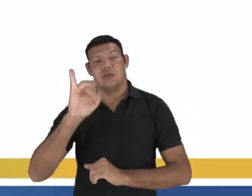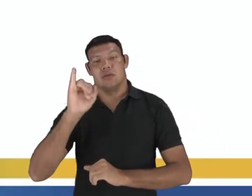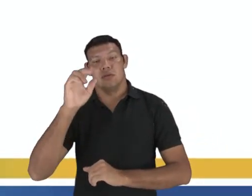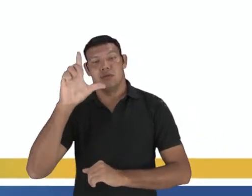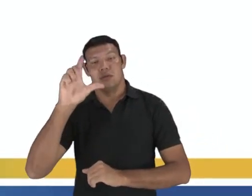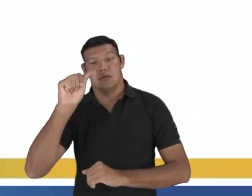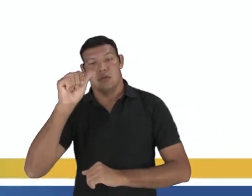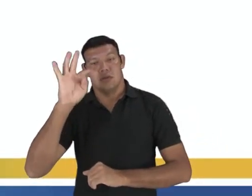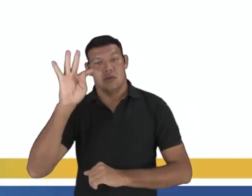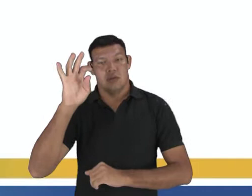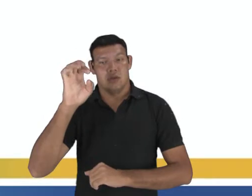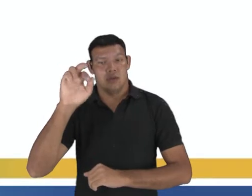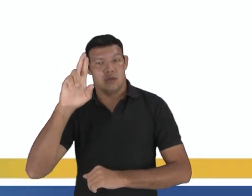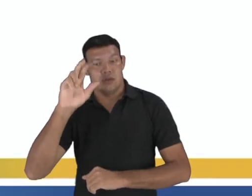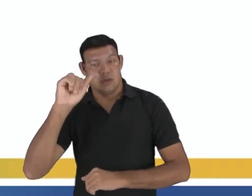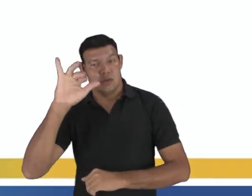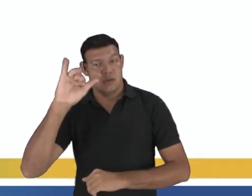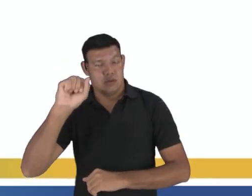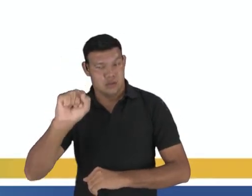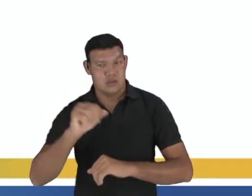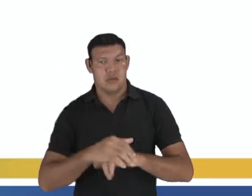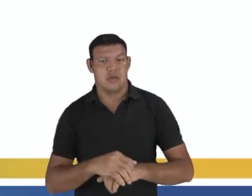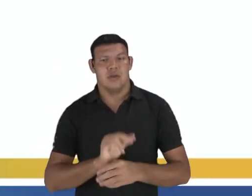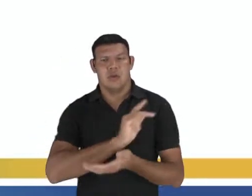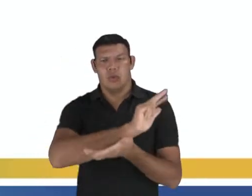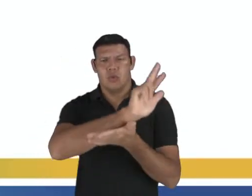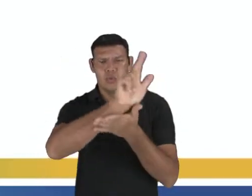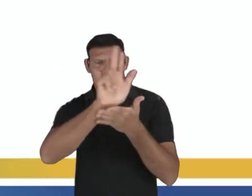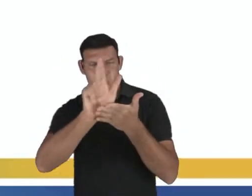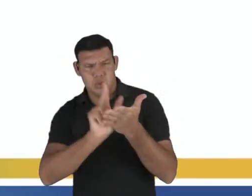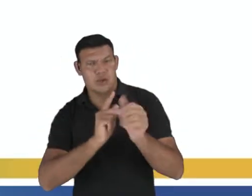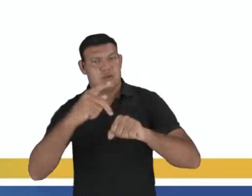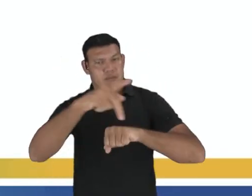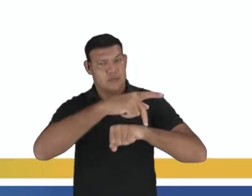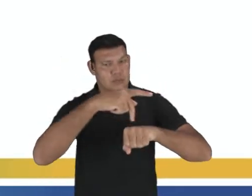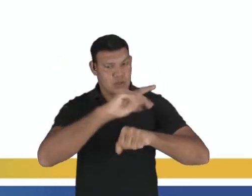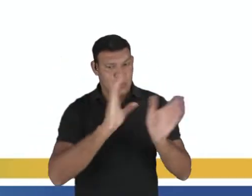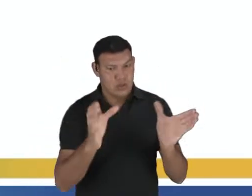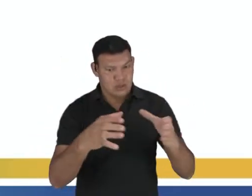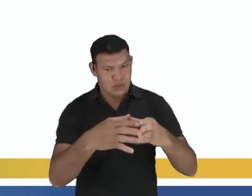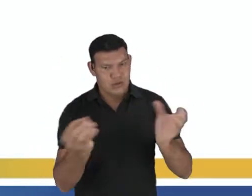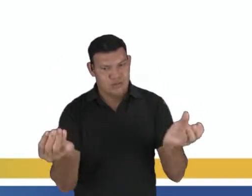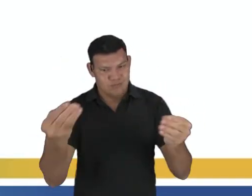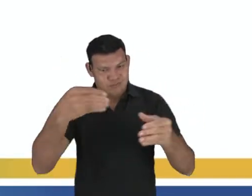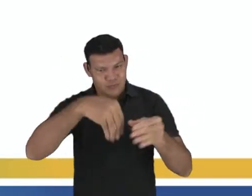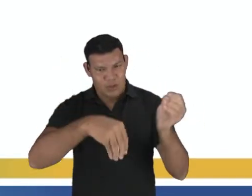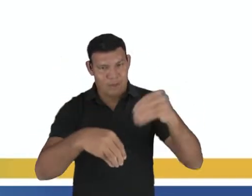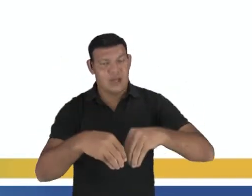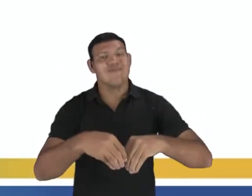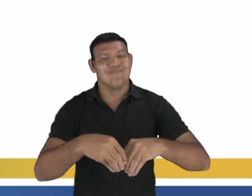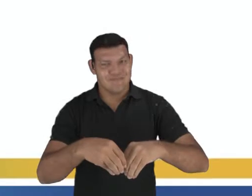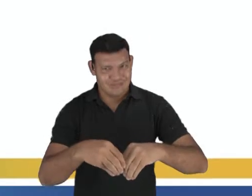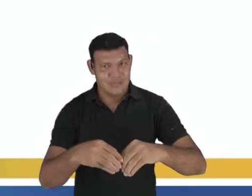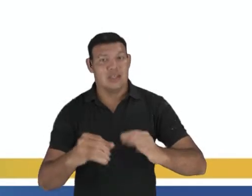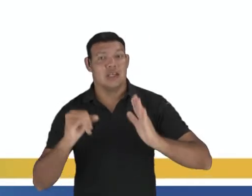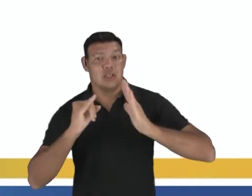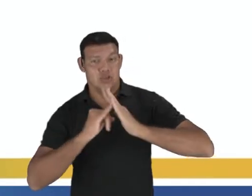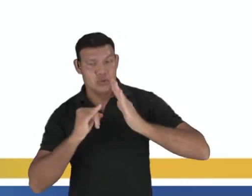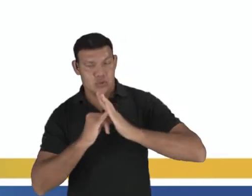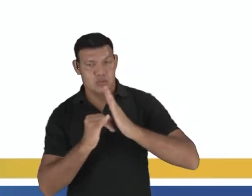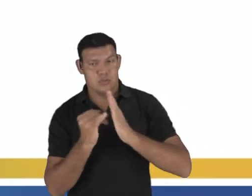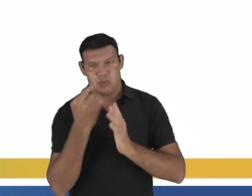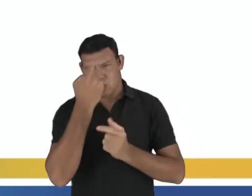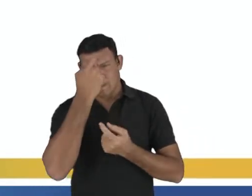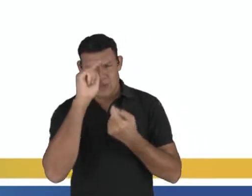multilaterais exatamente porque fazem parte de vários países, tá? São entidades criadas pelas